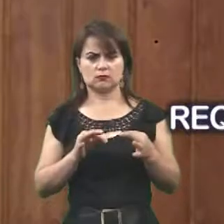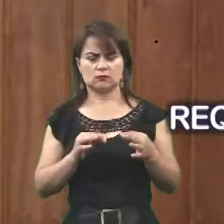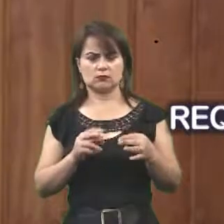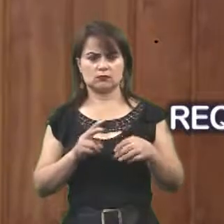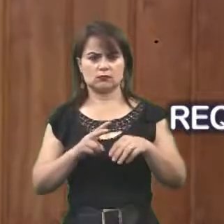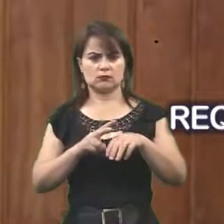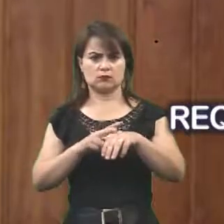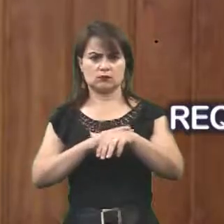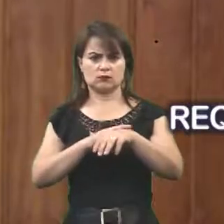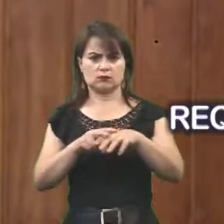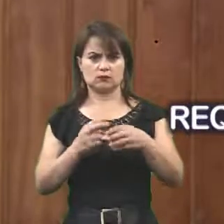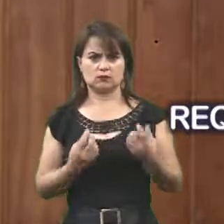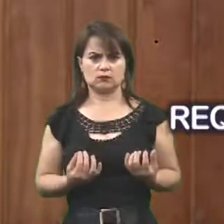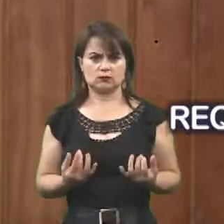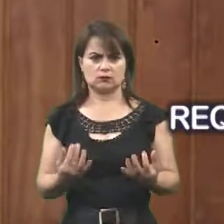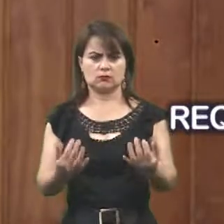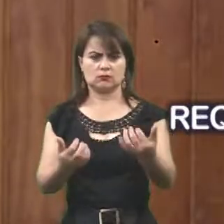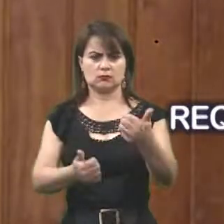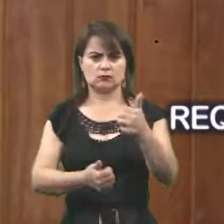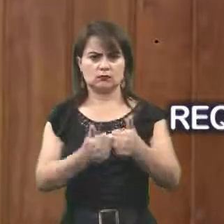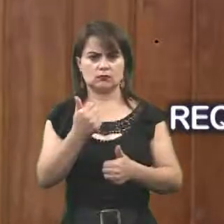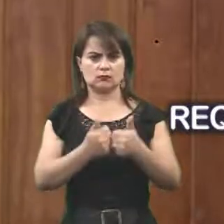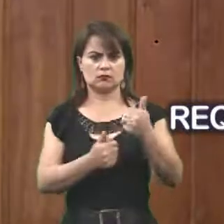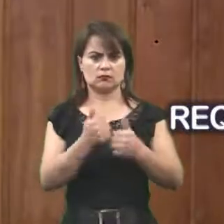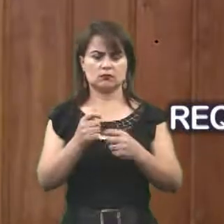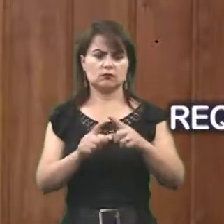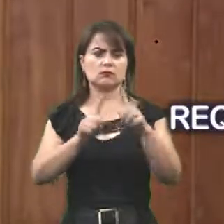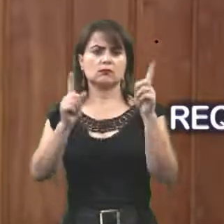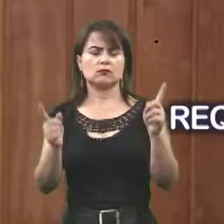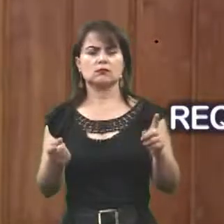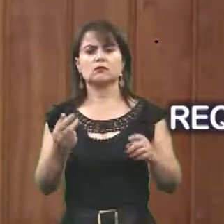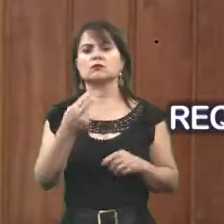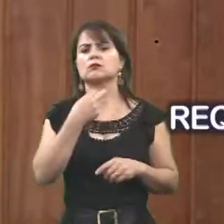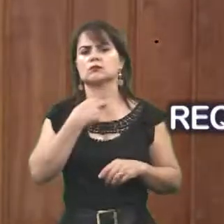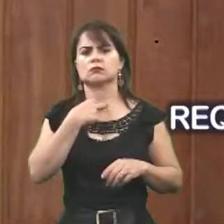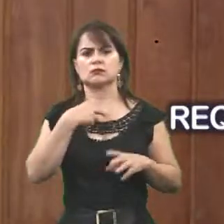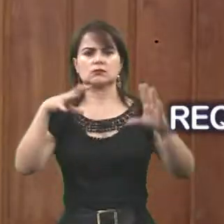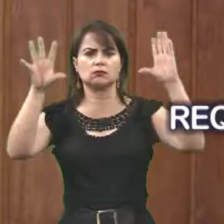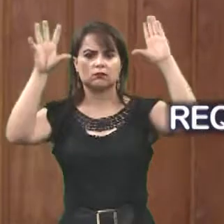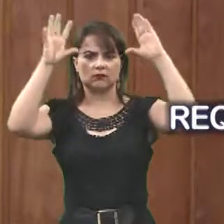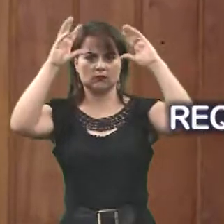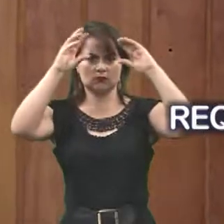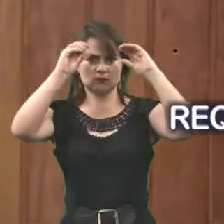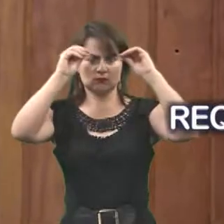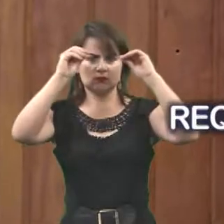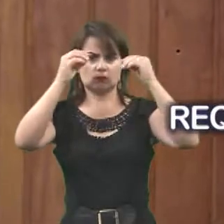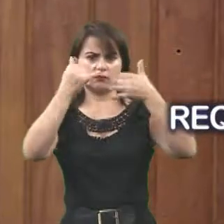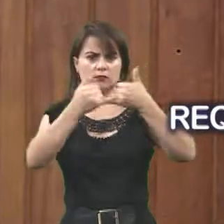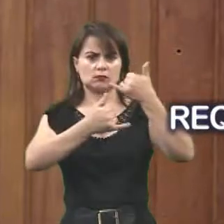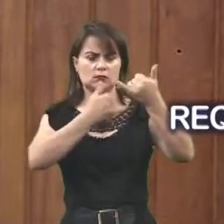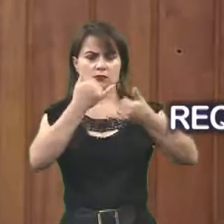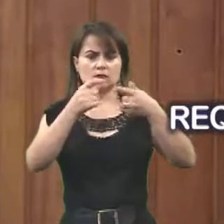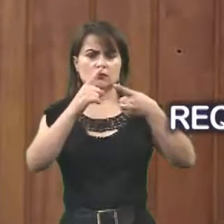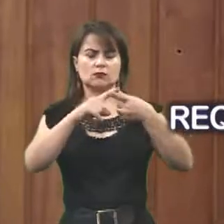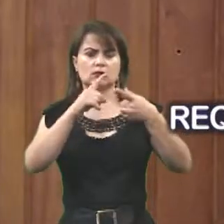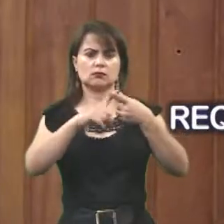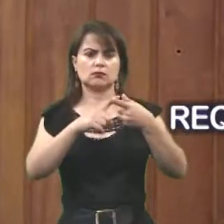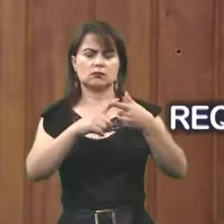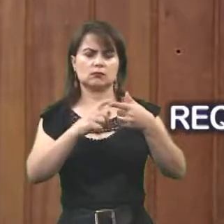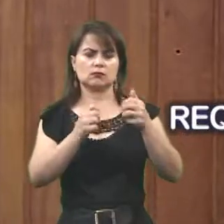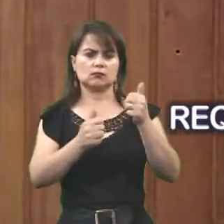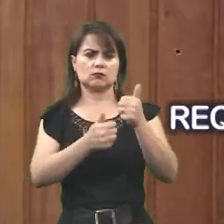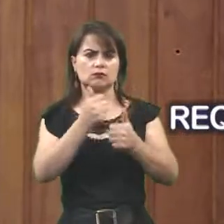futebol, mas ninguém pode usar à noite porque é totalmente escuro, totalmente sem aproveitamento, e